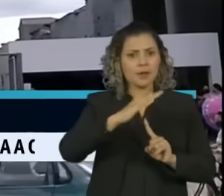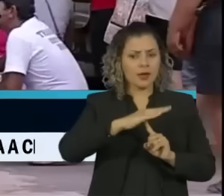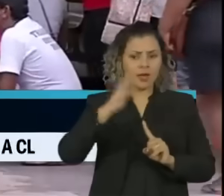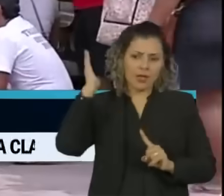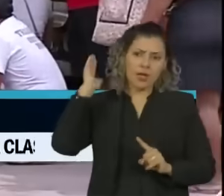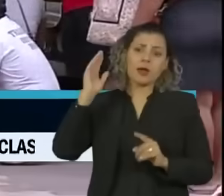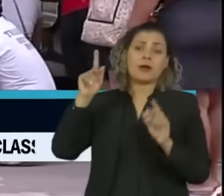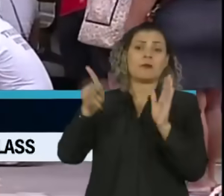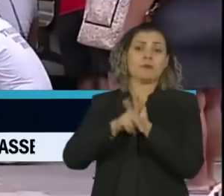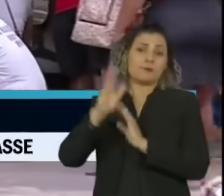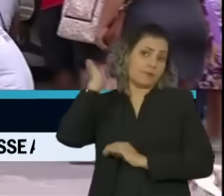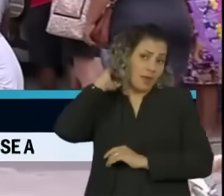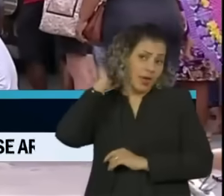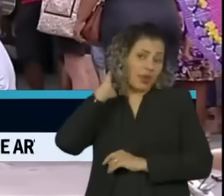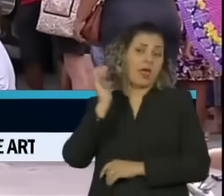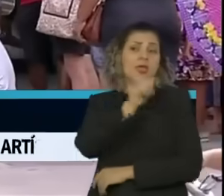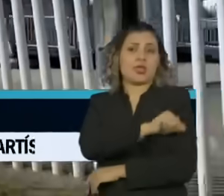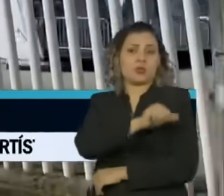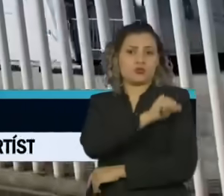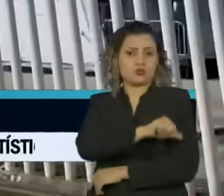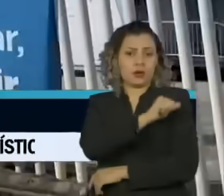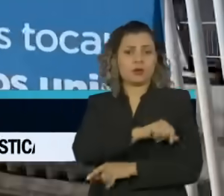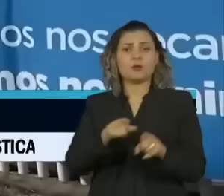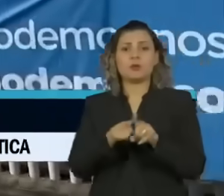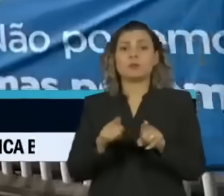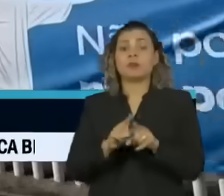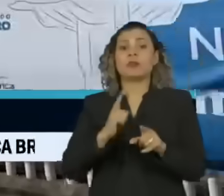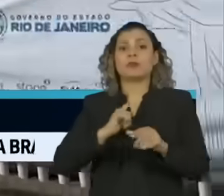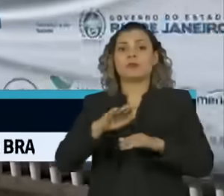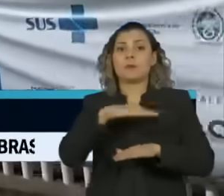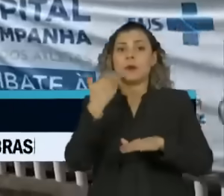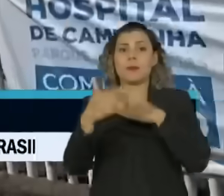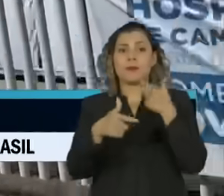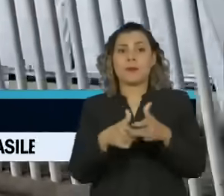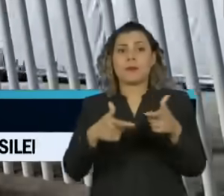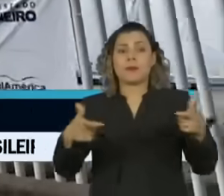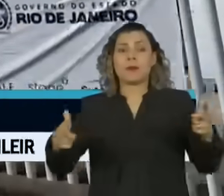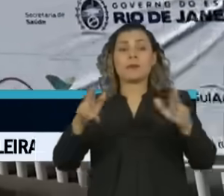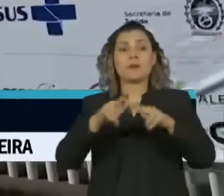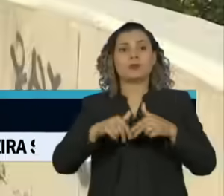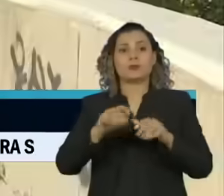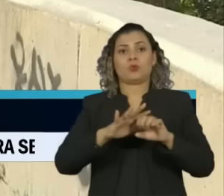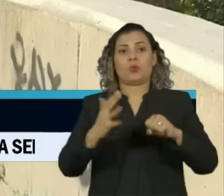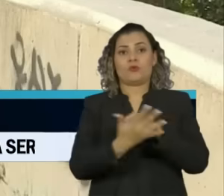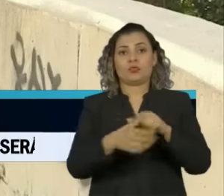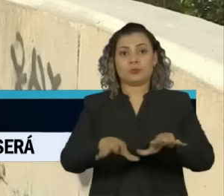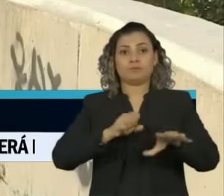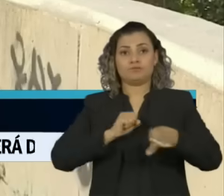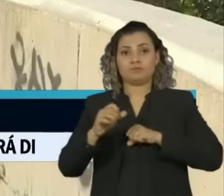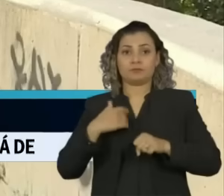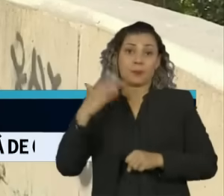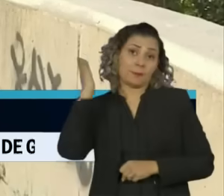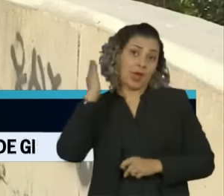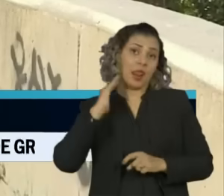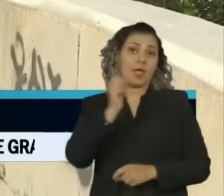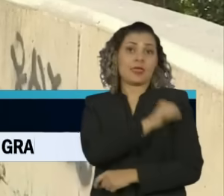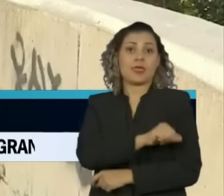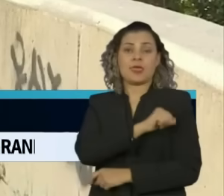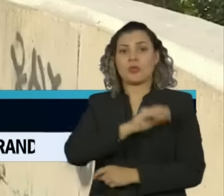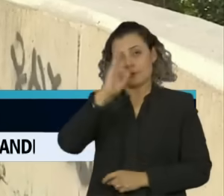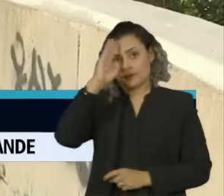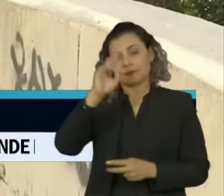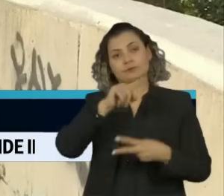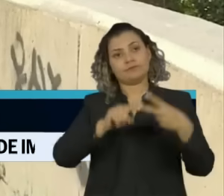que registraram a segunda e a terceira maior taxa de mortalidade do país por Covid-19, foram 2 das 3 unidades